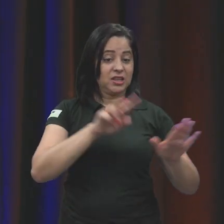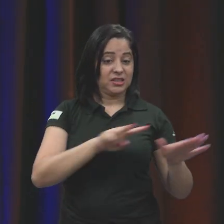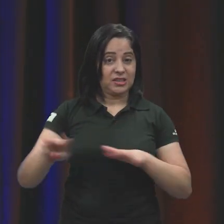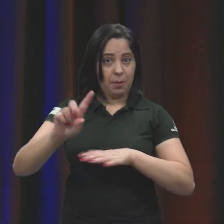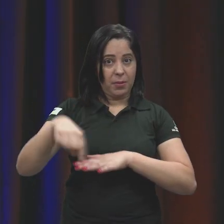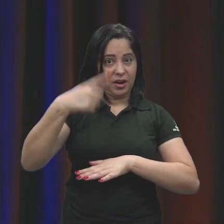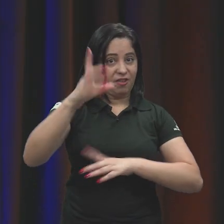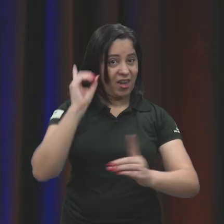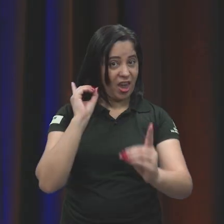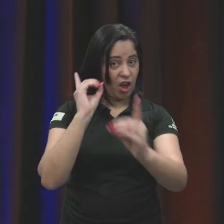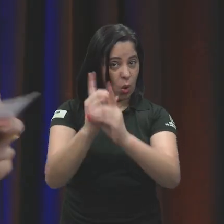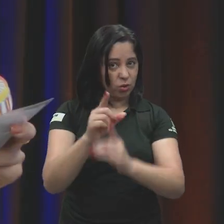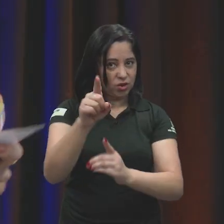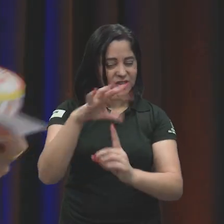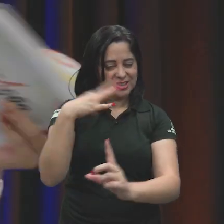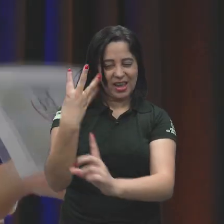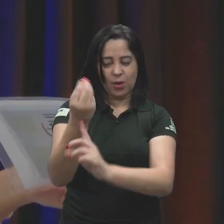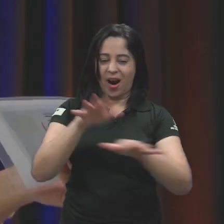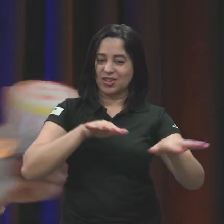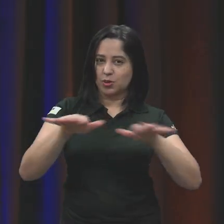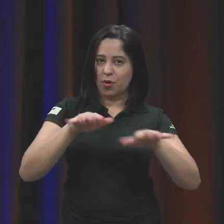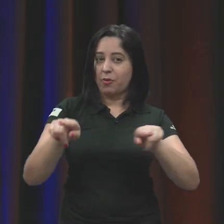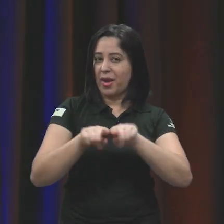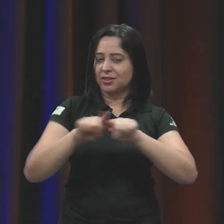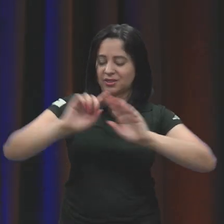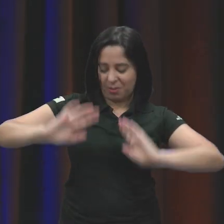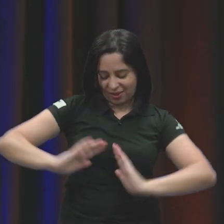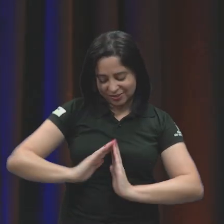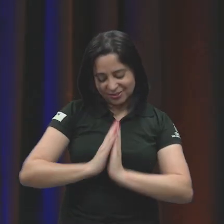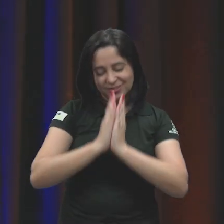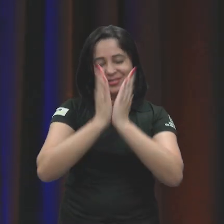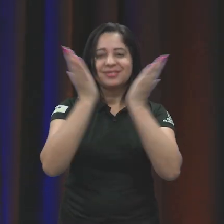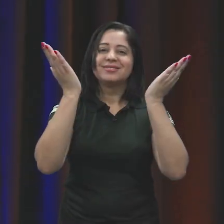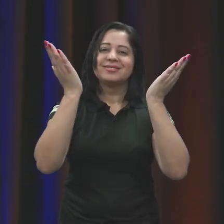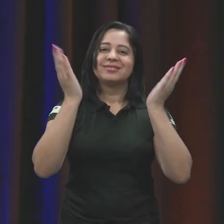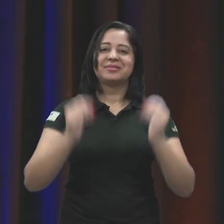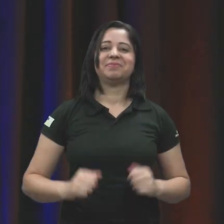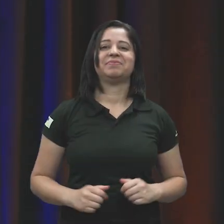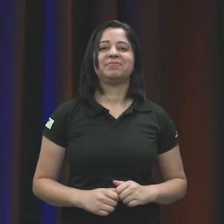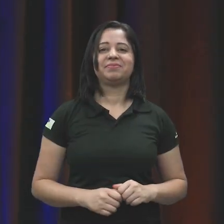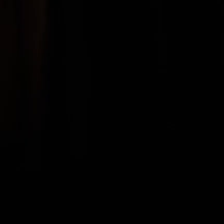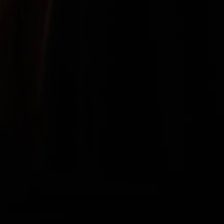Até a próxima semana com muita arte, movimento e, é claro, muita inspiração para vocês.